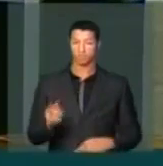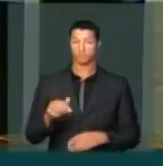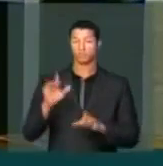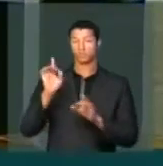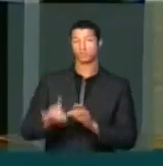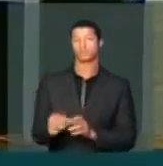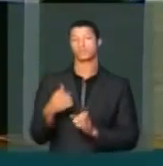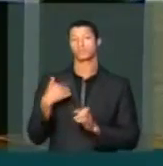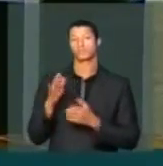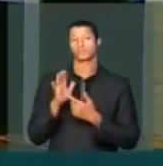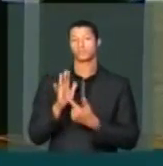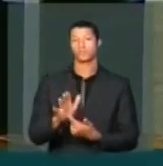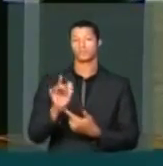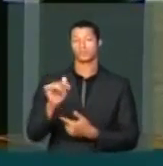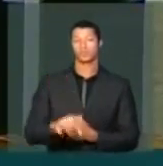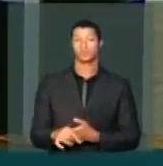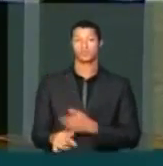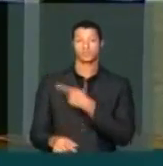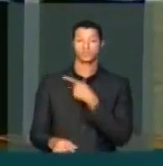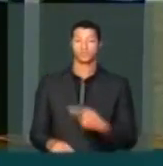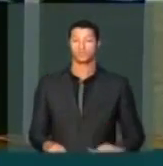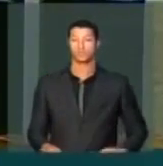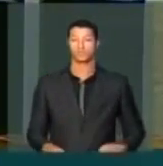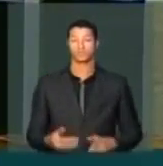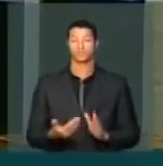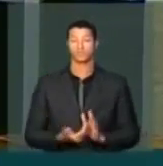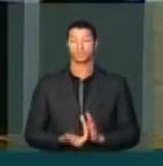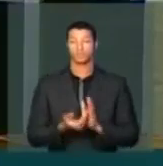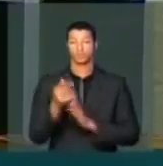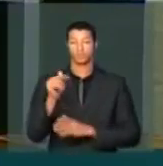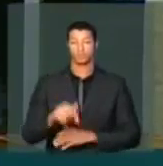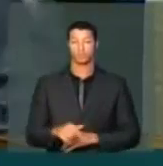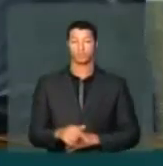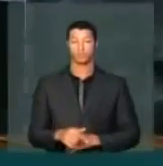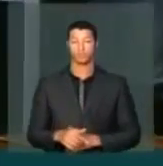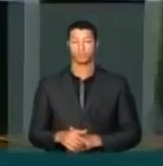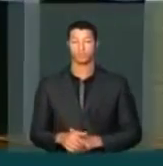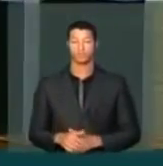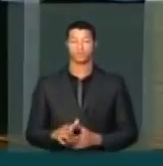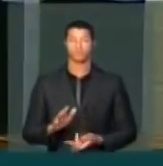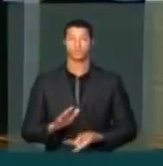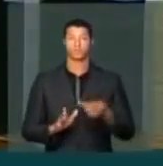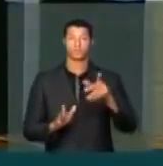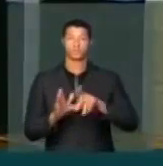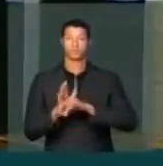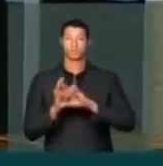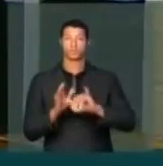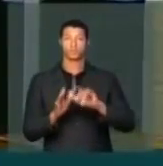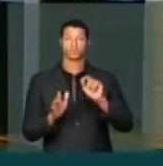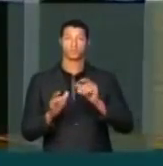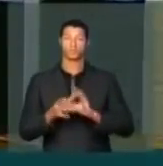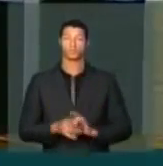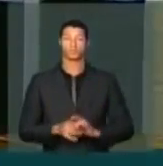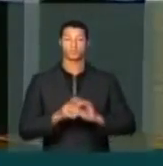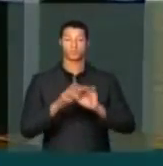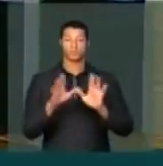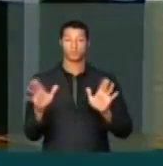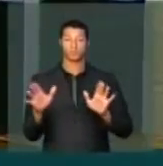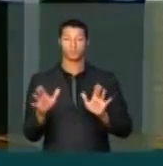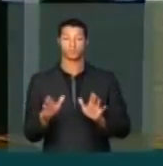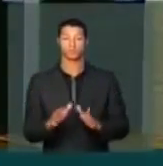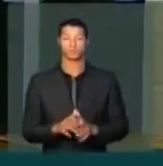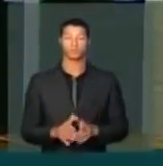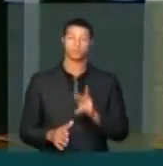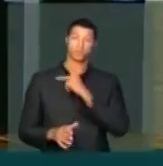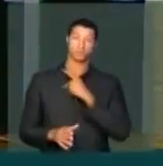direção que apresentei aqui, senhor presidente, nesta casa, projeto de lei que autoriza